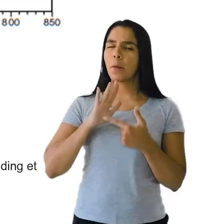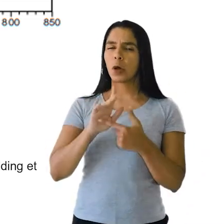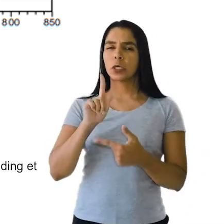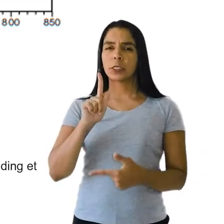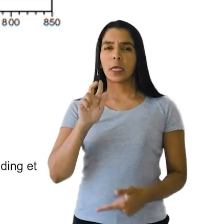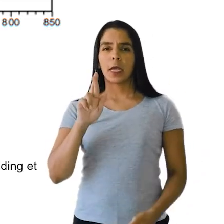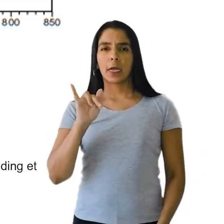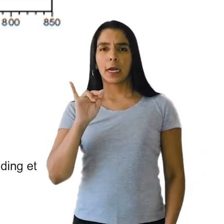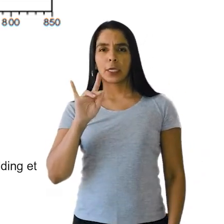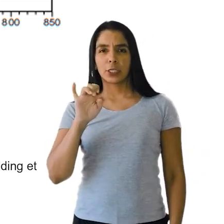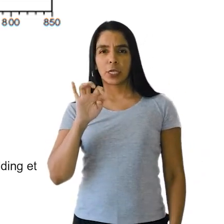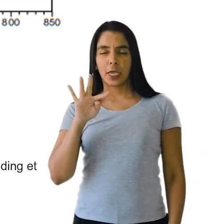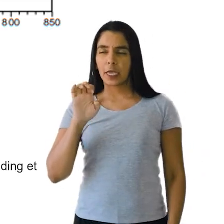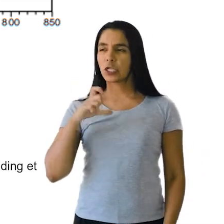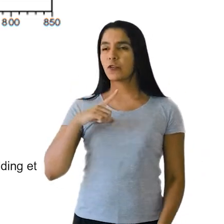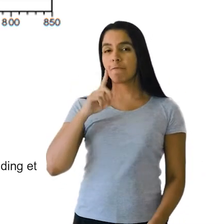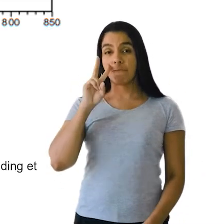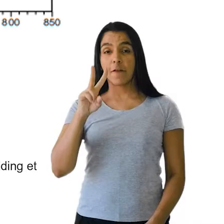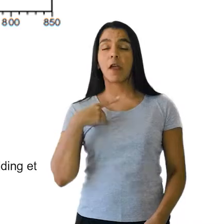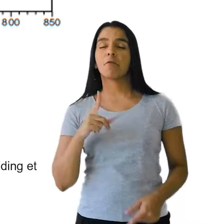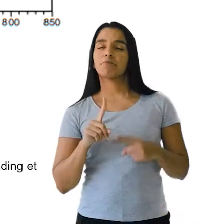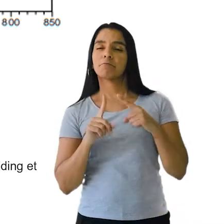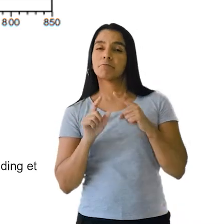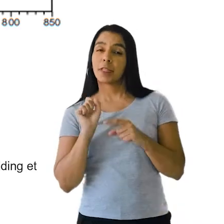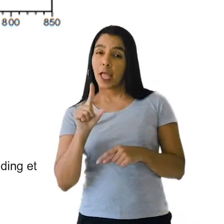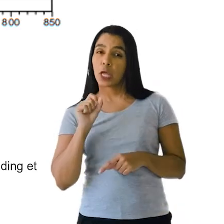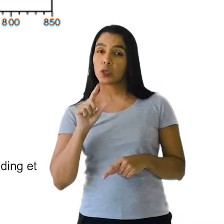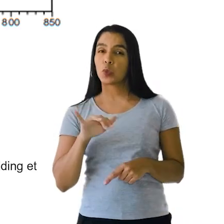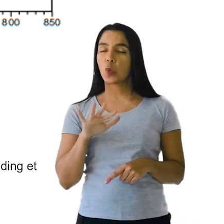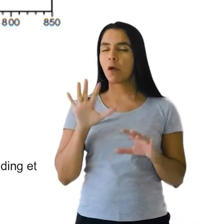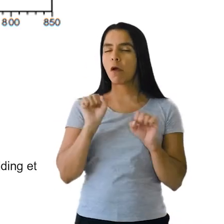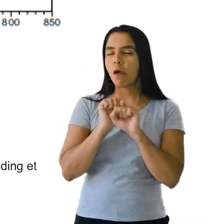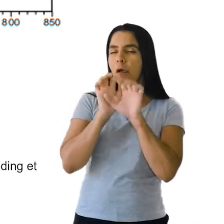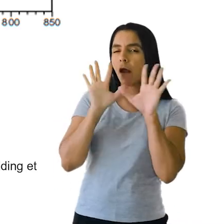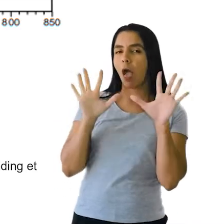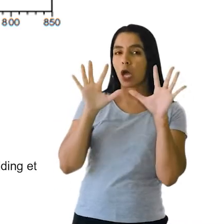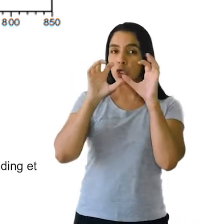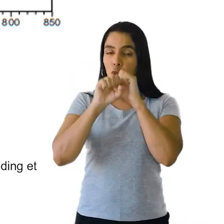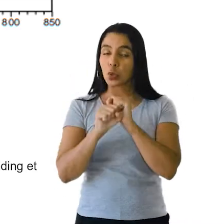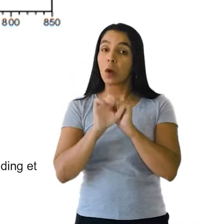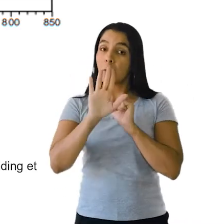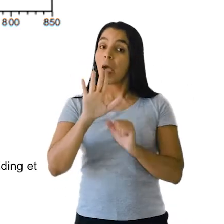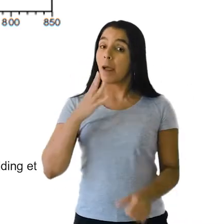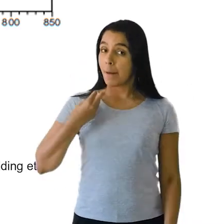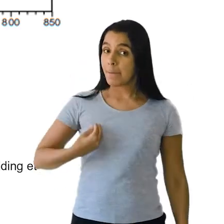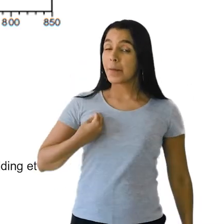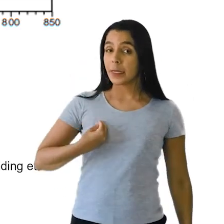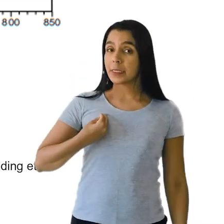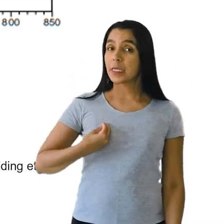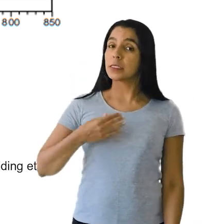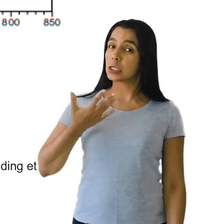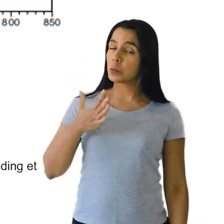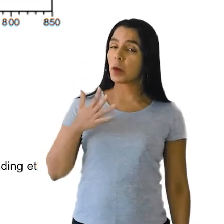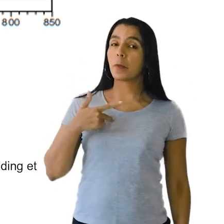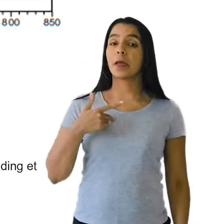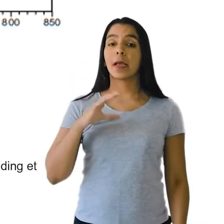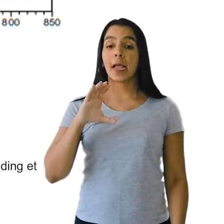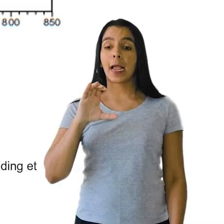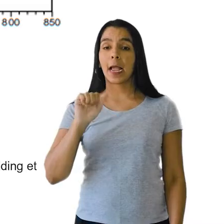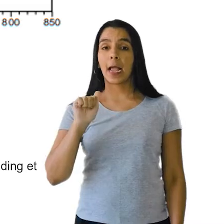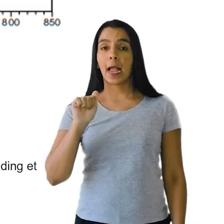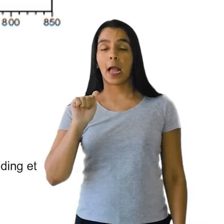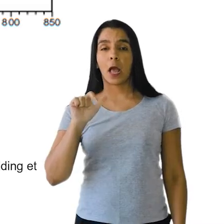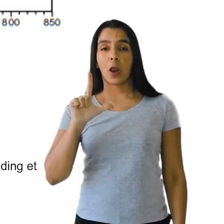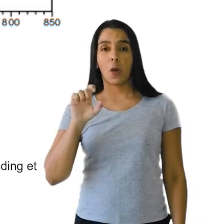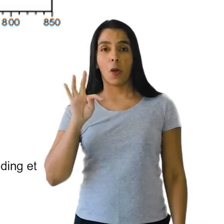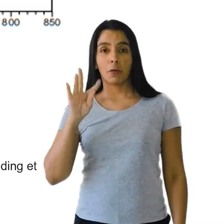azuis representam gradientes, né, que a gente vê azuis mais claros ou azuis mais escuros, mas a presença de